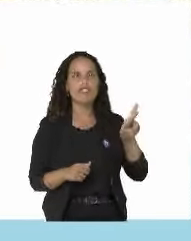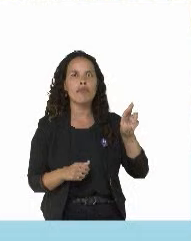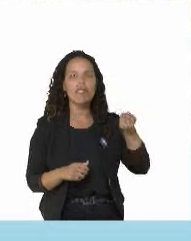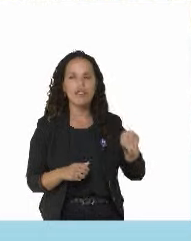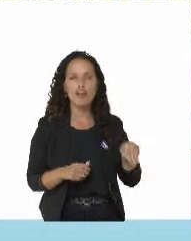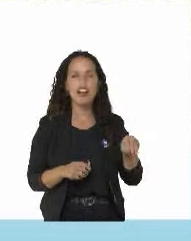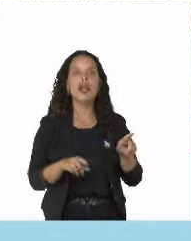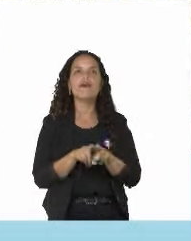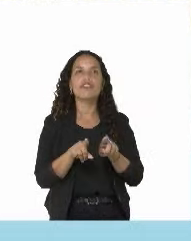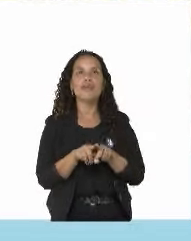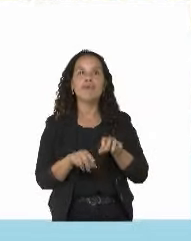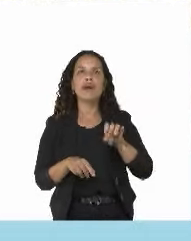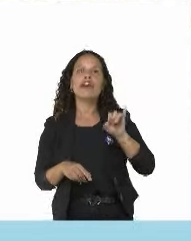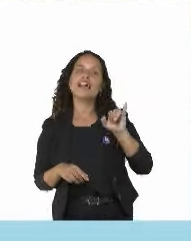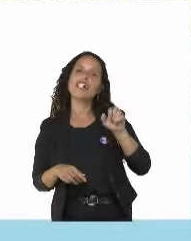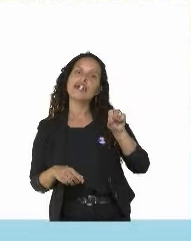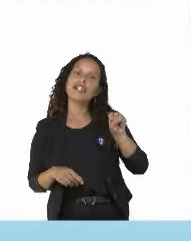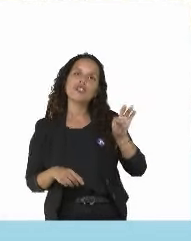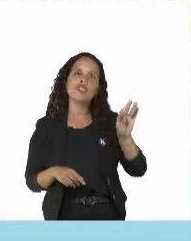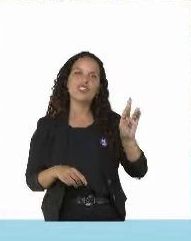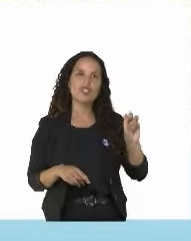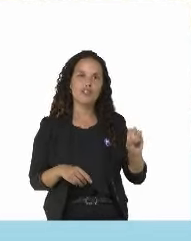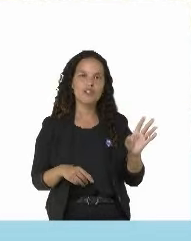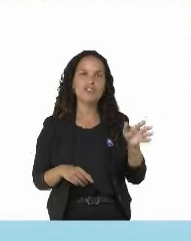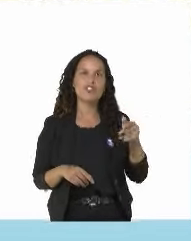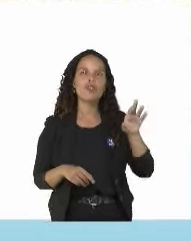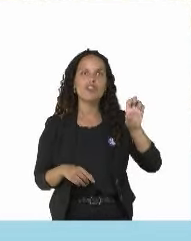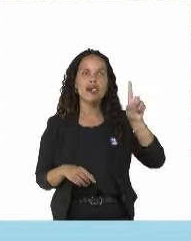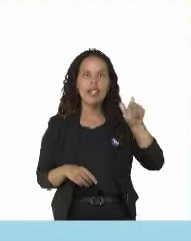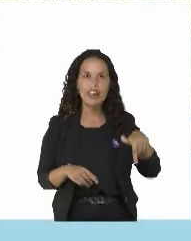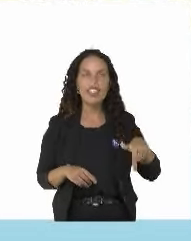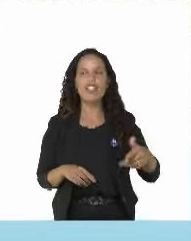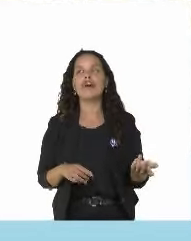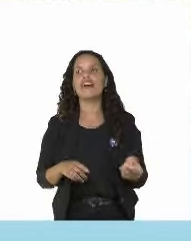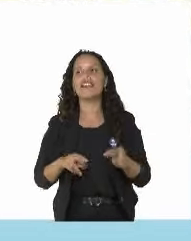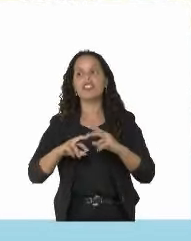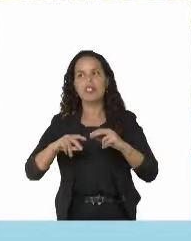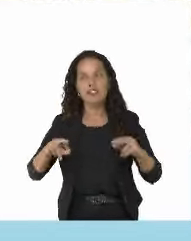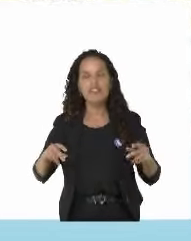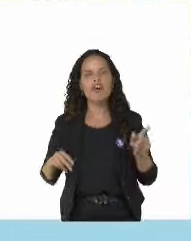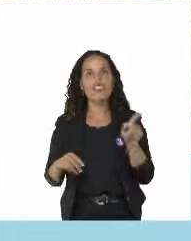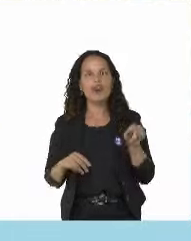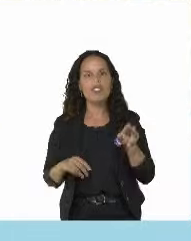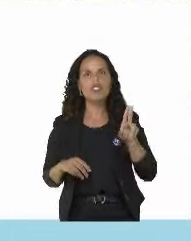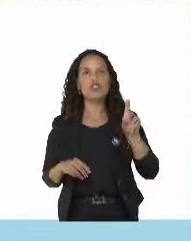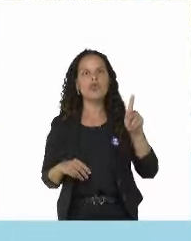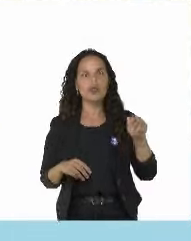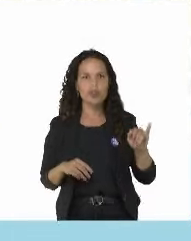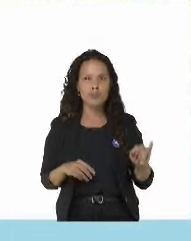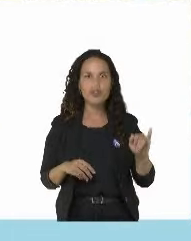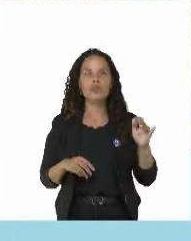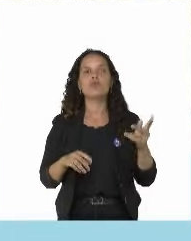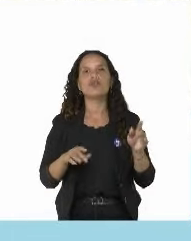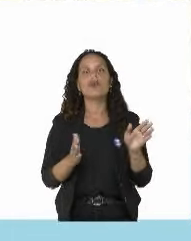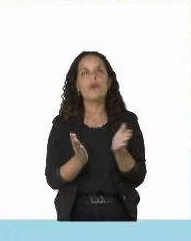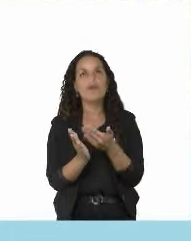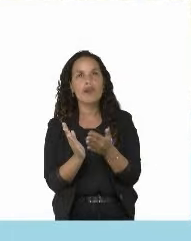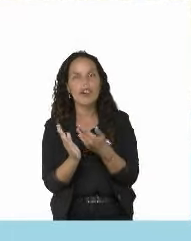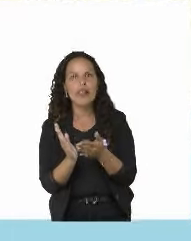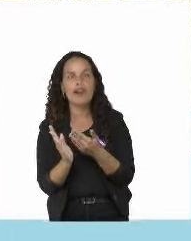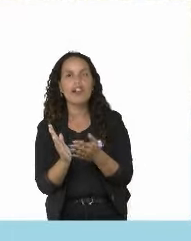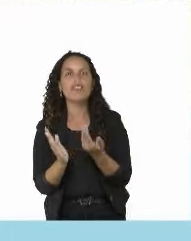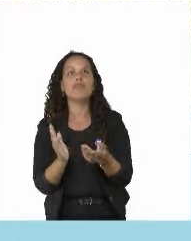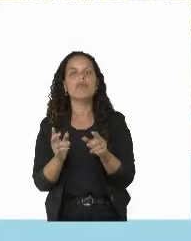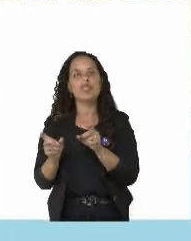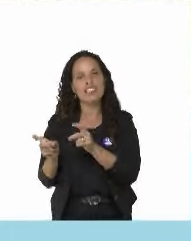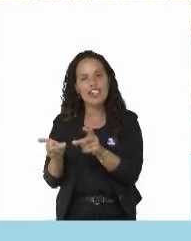É, no início desse ano. A entrevista foi no dia do meu aniversário, então foi um presentão, foi super legal. A Zup, tá? Essa revista está à venda, está lá